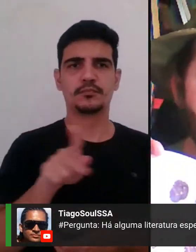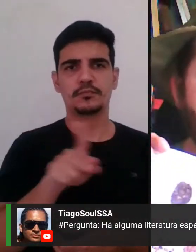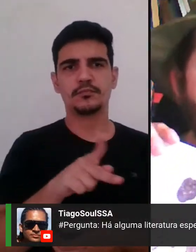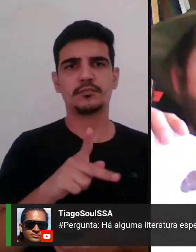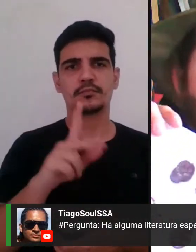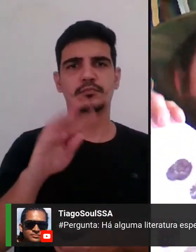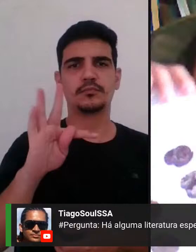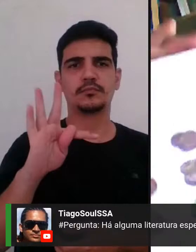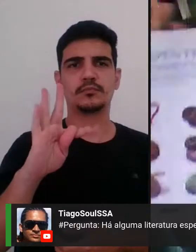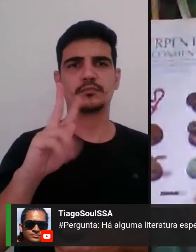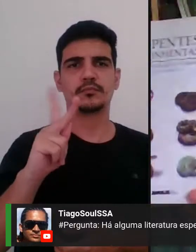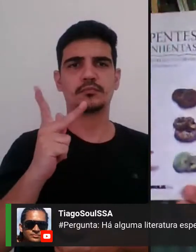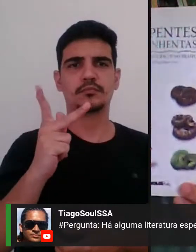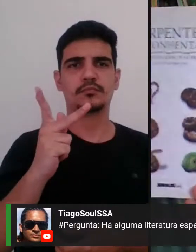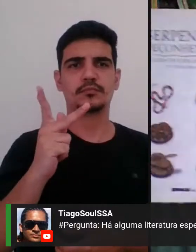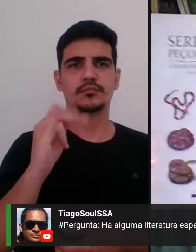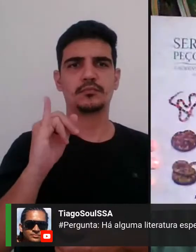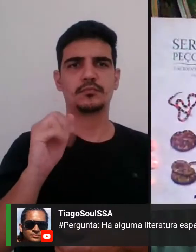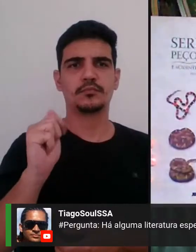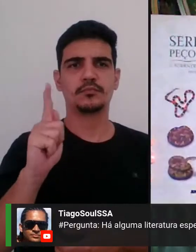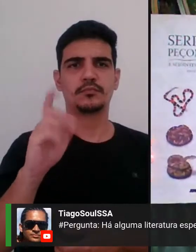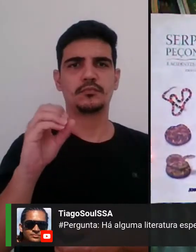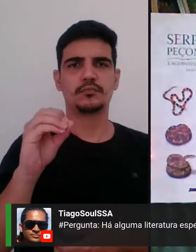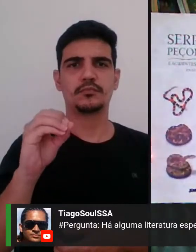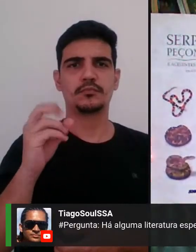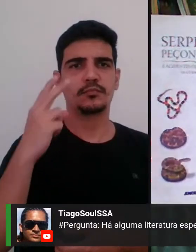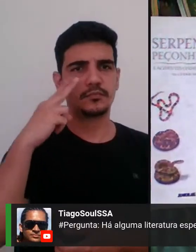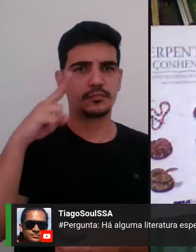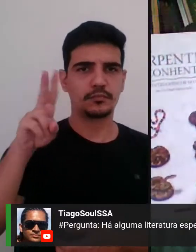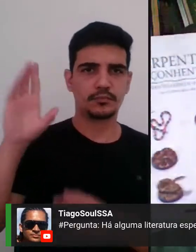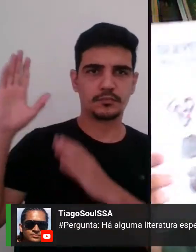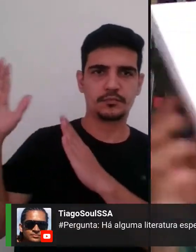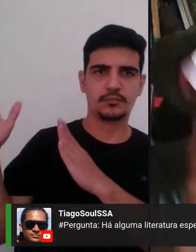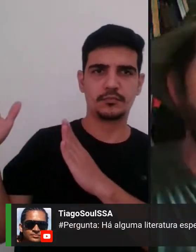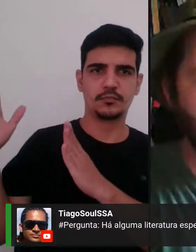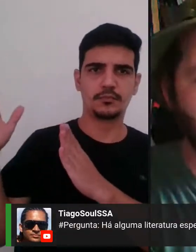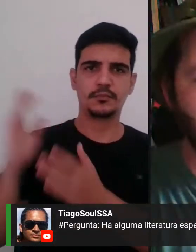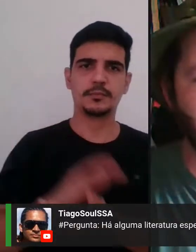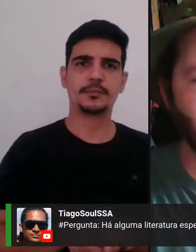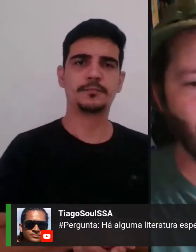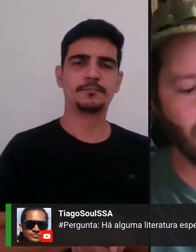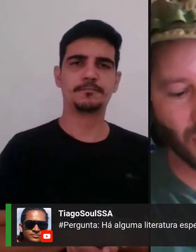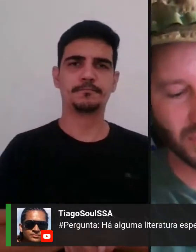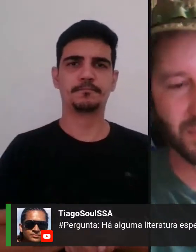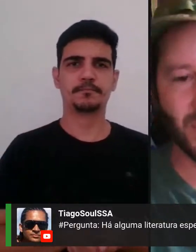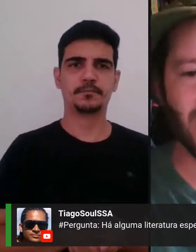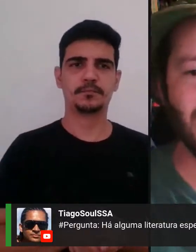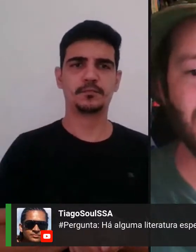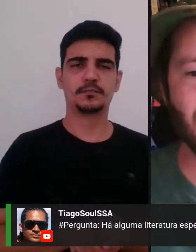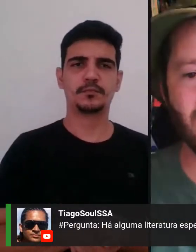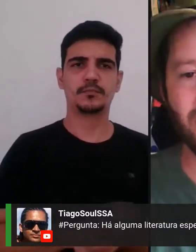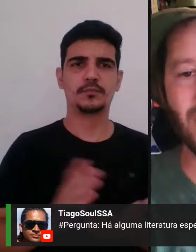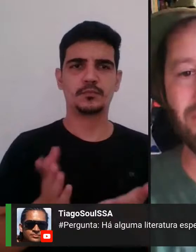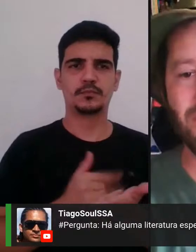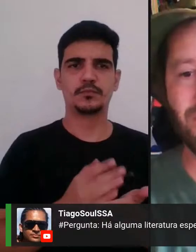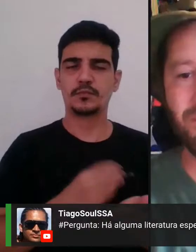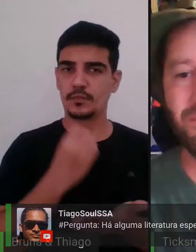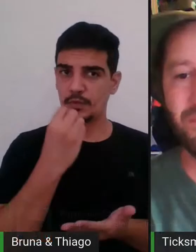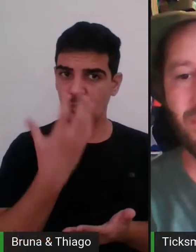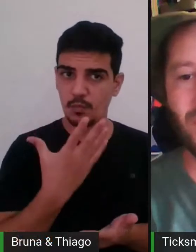Então. É, respondendo o Thiago, era essa daqui, como está sendo gravado, Serpente Brasileira. É um livro muito bom que vocês podem estar adquirindo